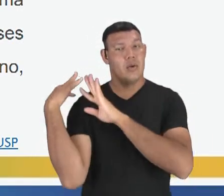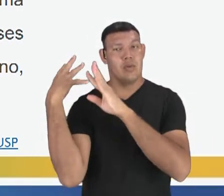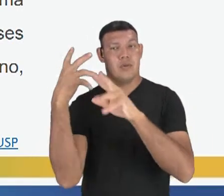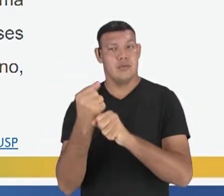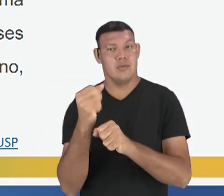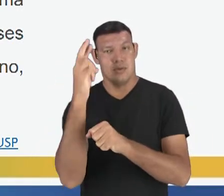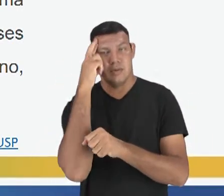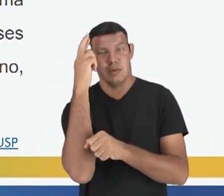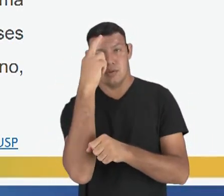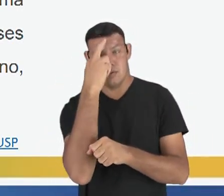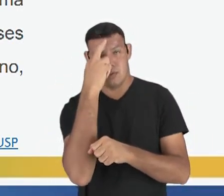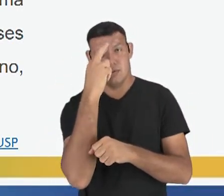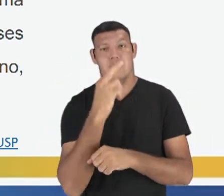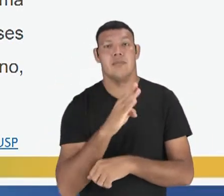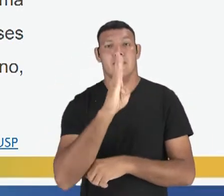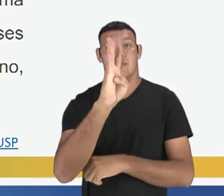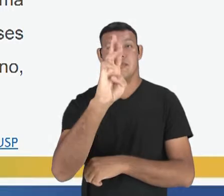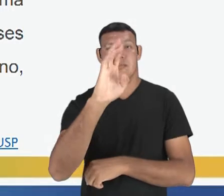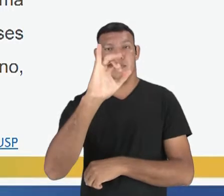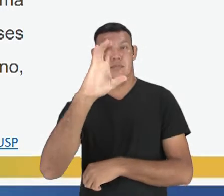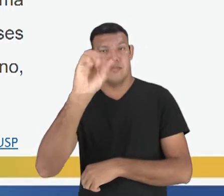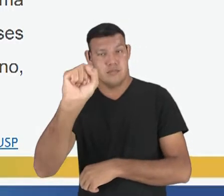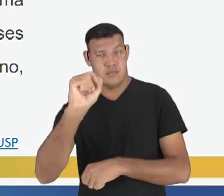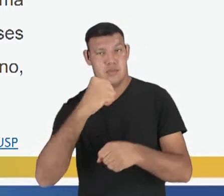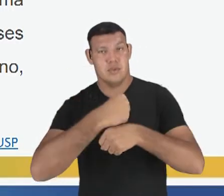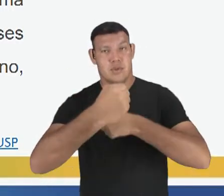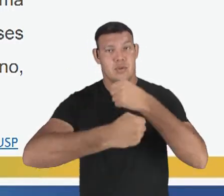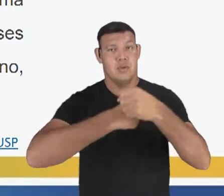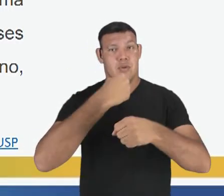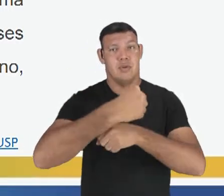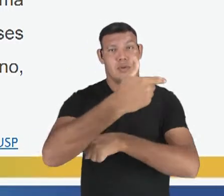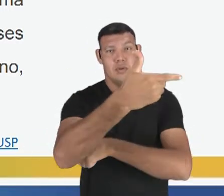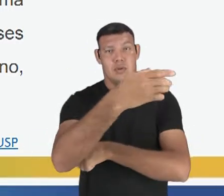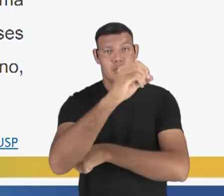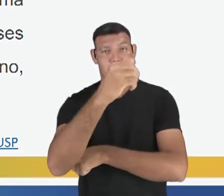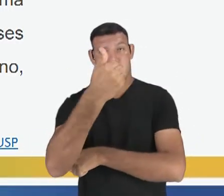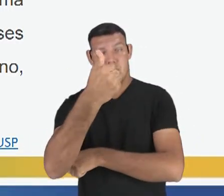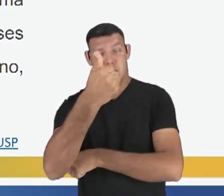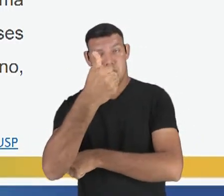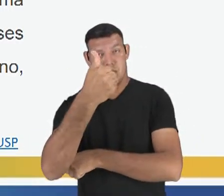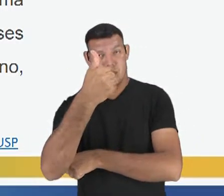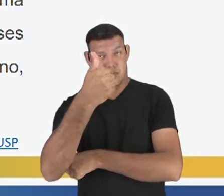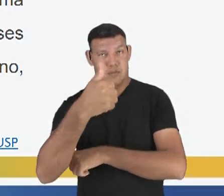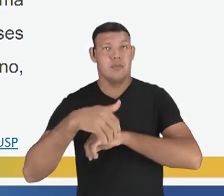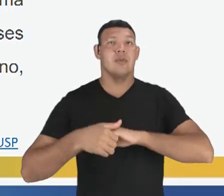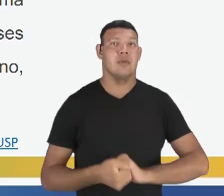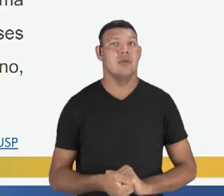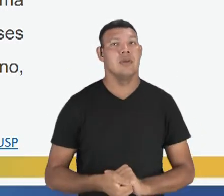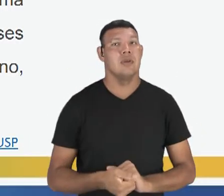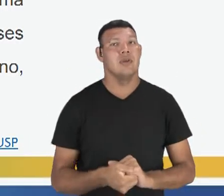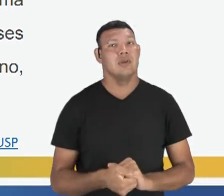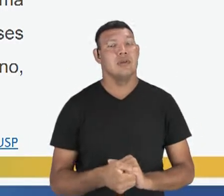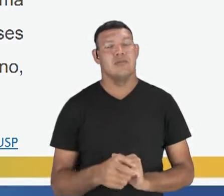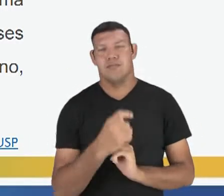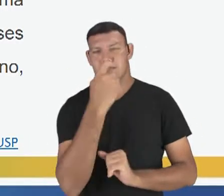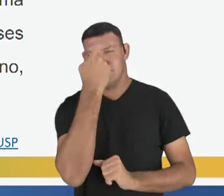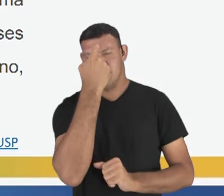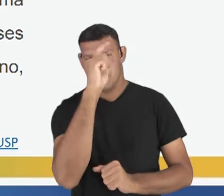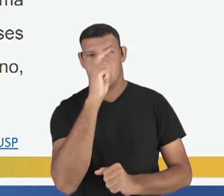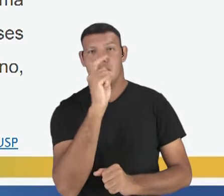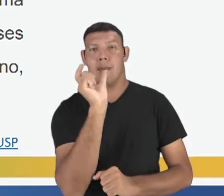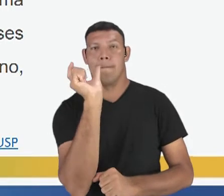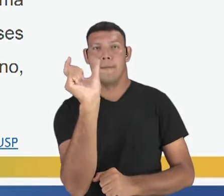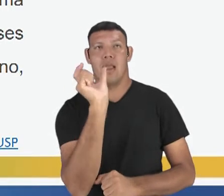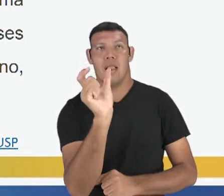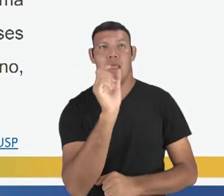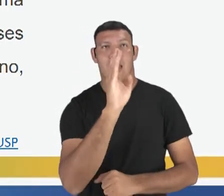esses BRICS. Em 2001, o economista norte-americano Jim O'Neill criou a expressão BRIC. Olha